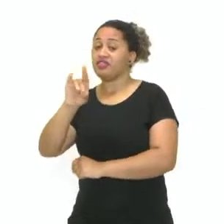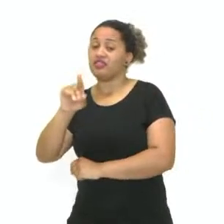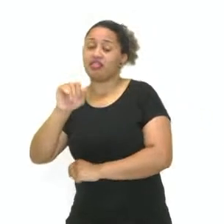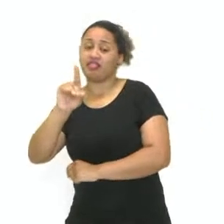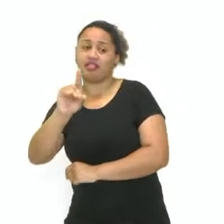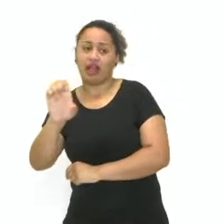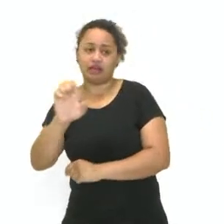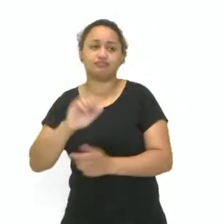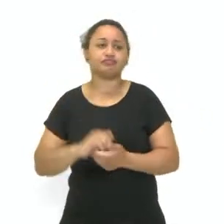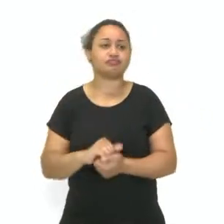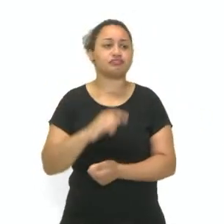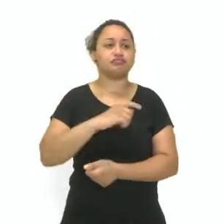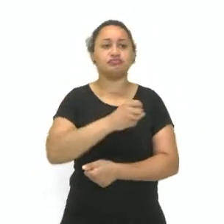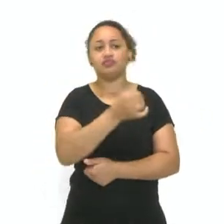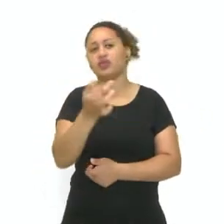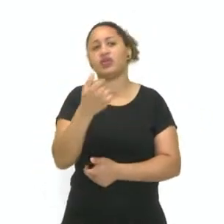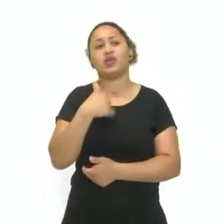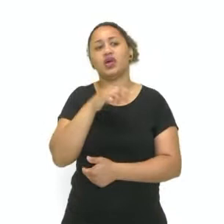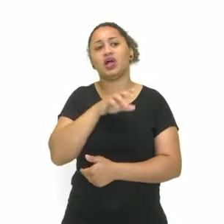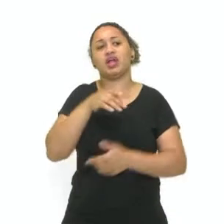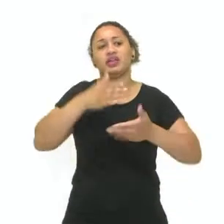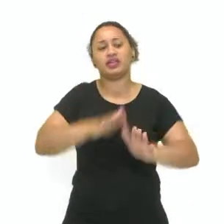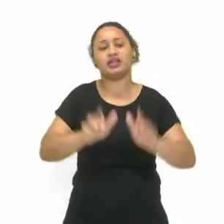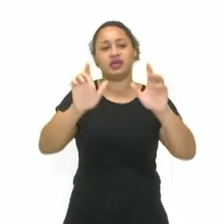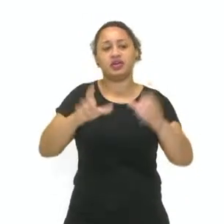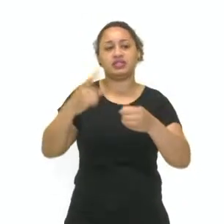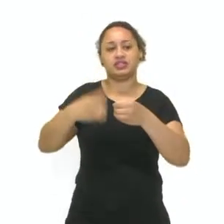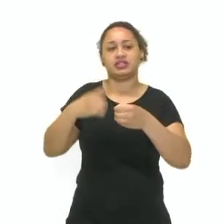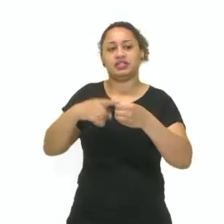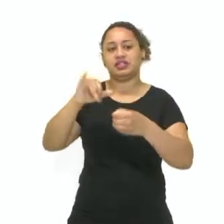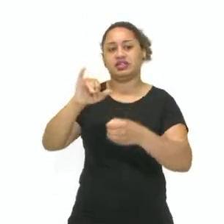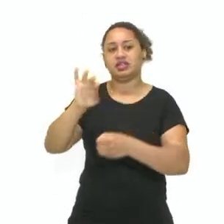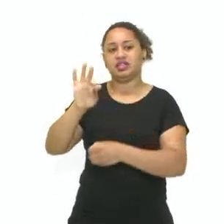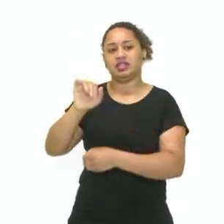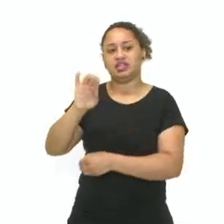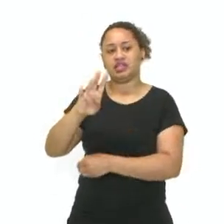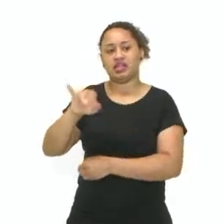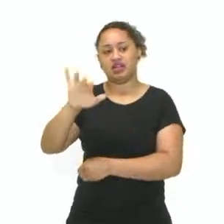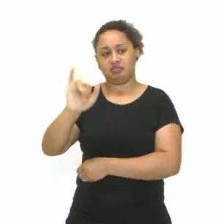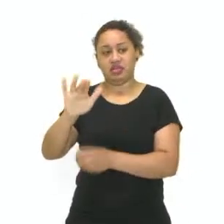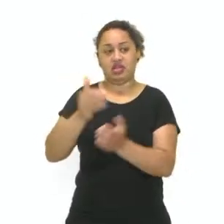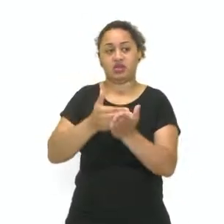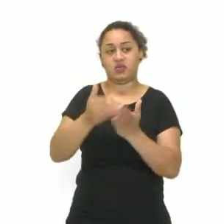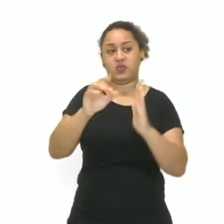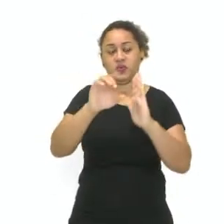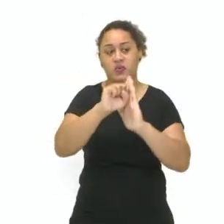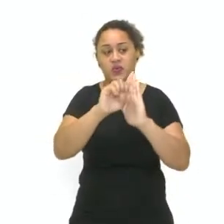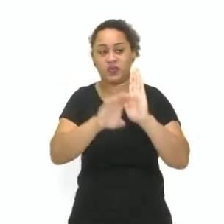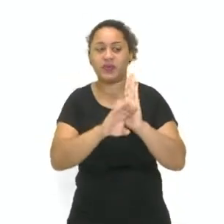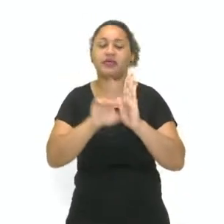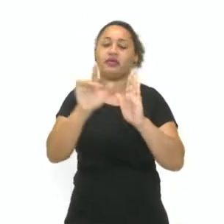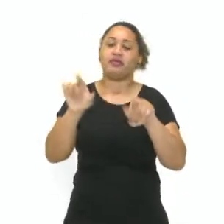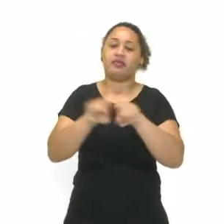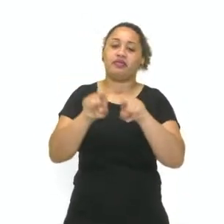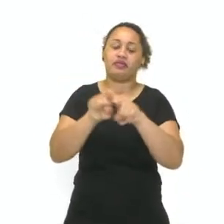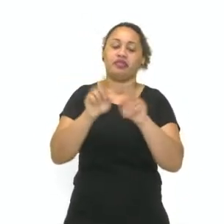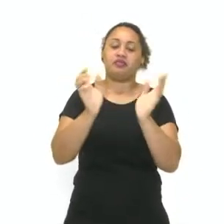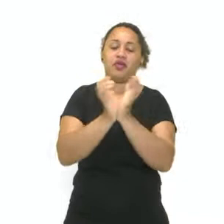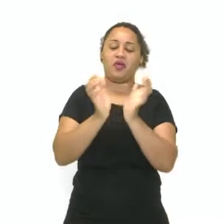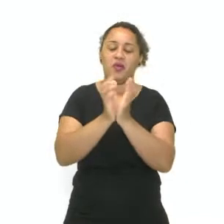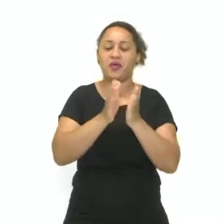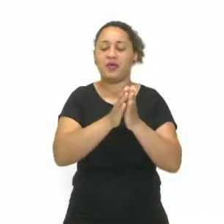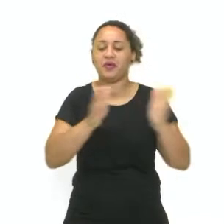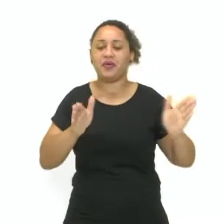contam que ele nasceu em Itabira, já neste liviano começo do século, que foi integrante do movimento modernista